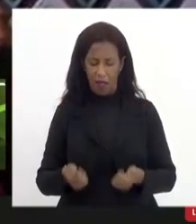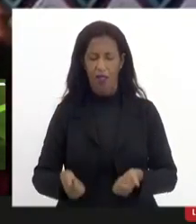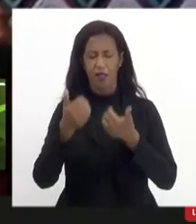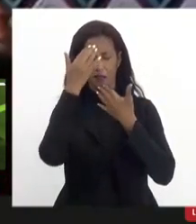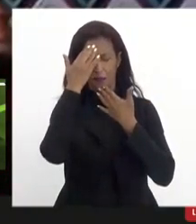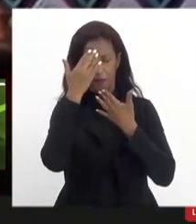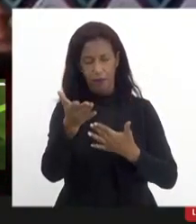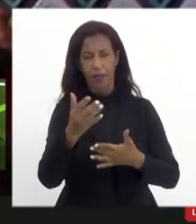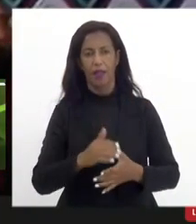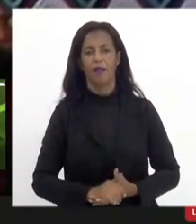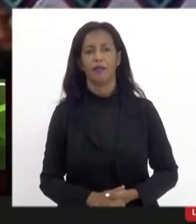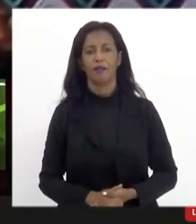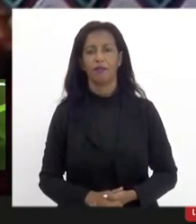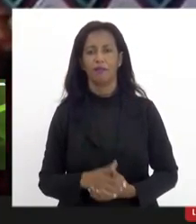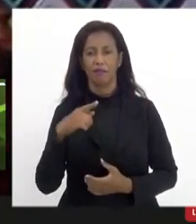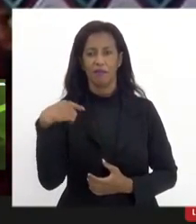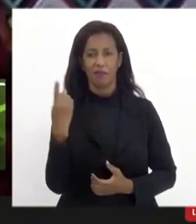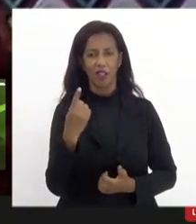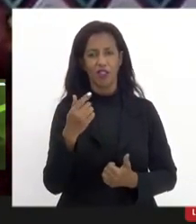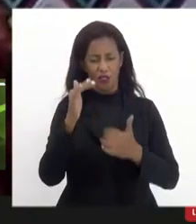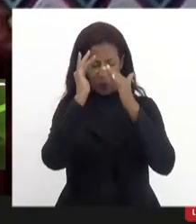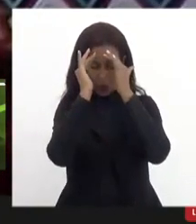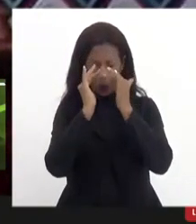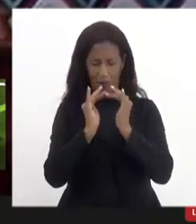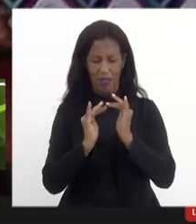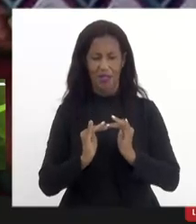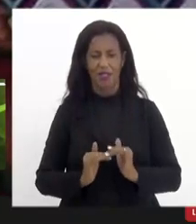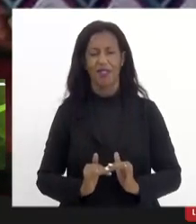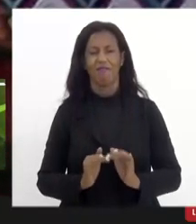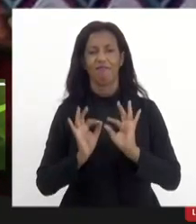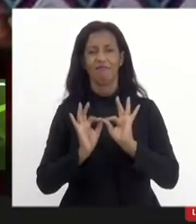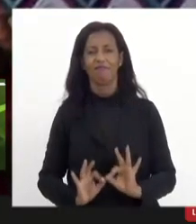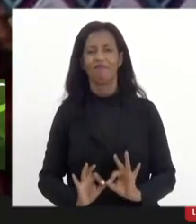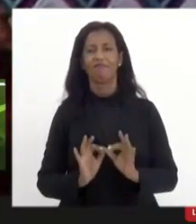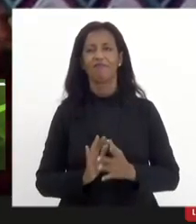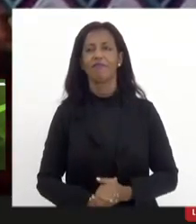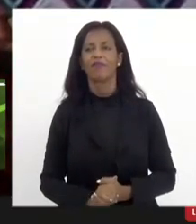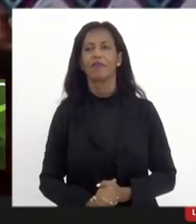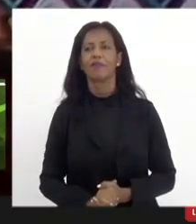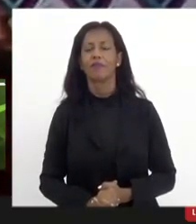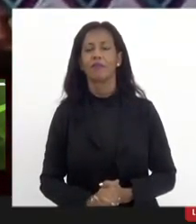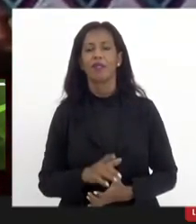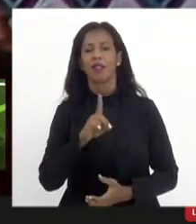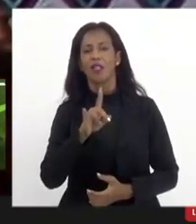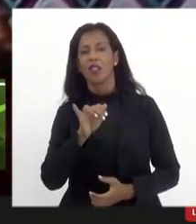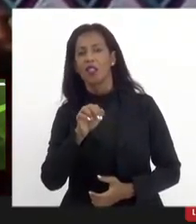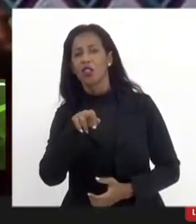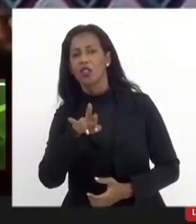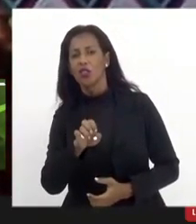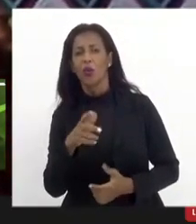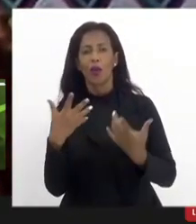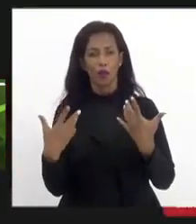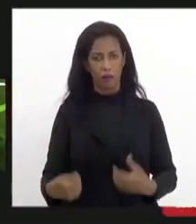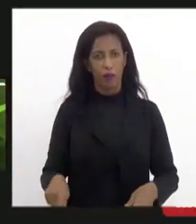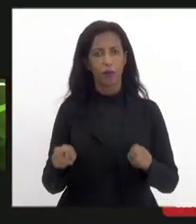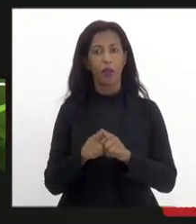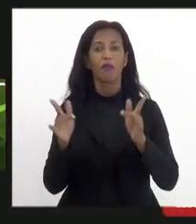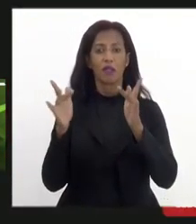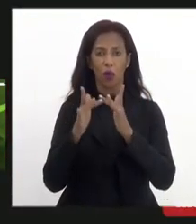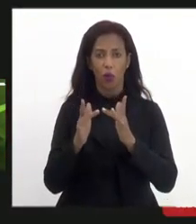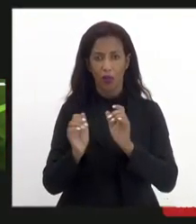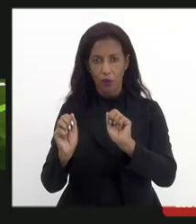Obrigada. A gente vai seguir a cartilha direitinho, né, deputado? De Dione, nós vamos fazer esse contato,